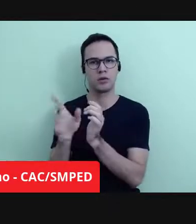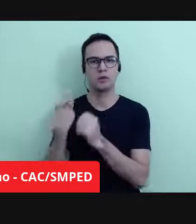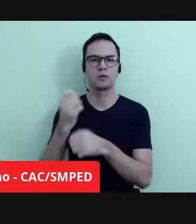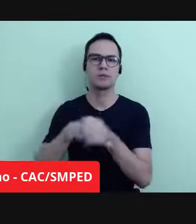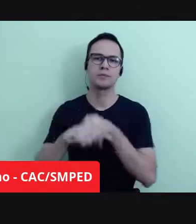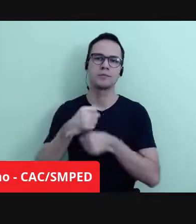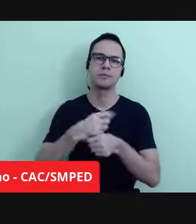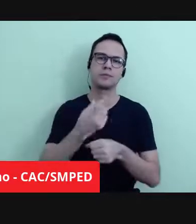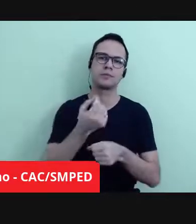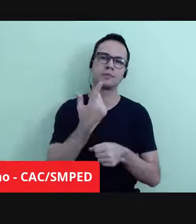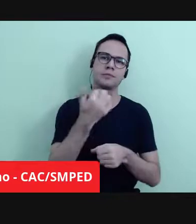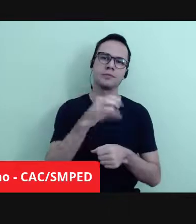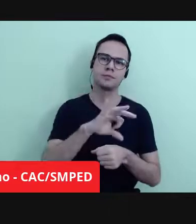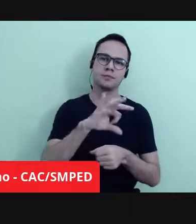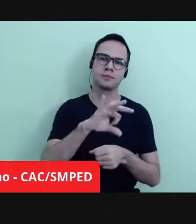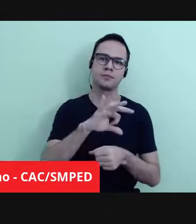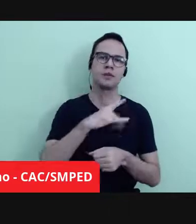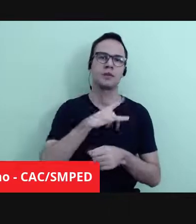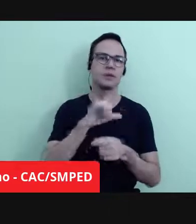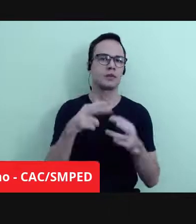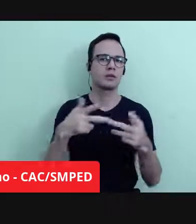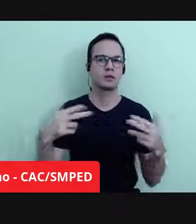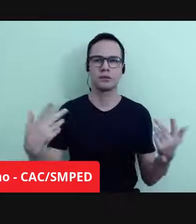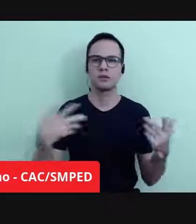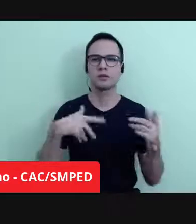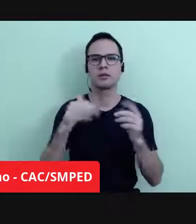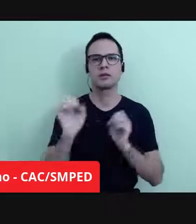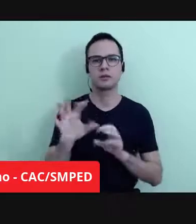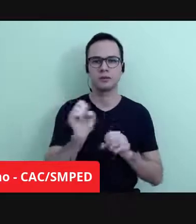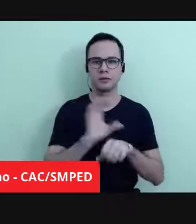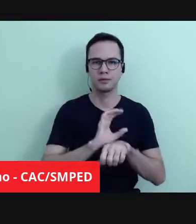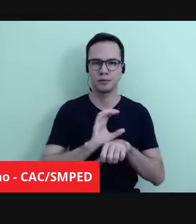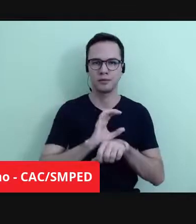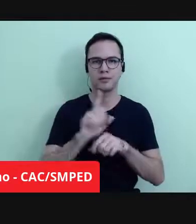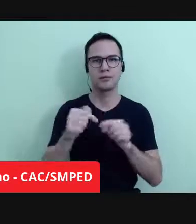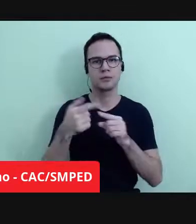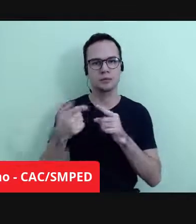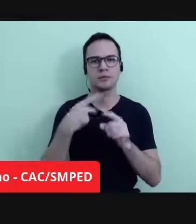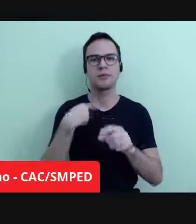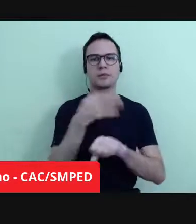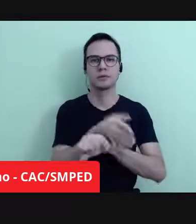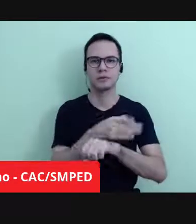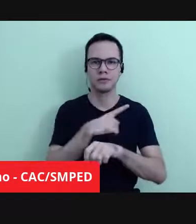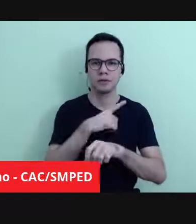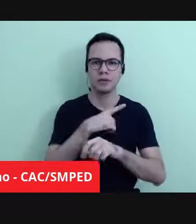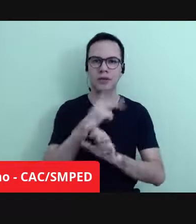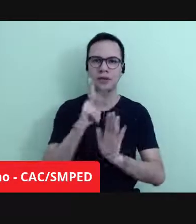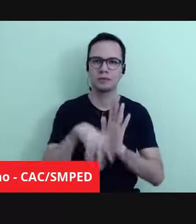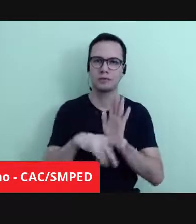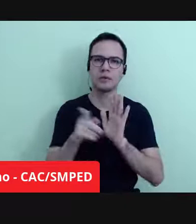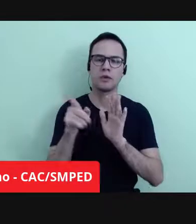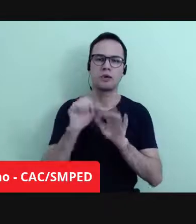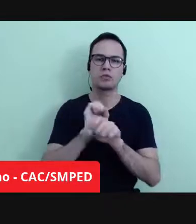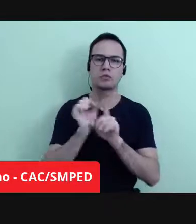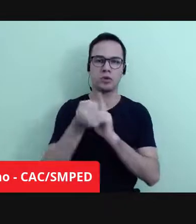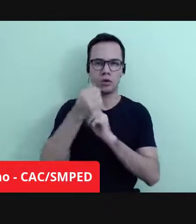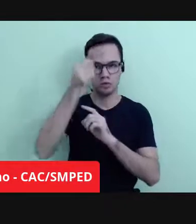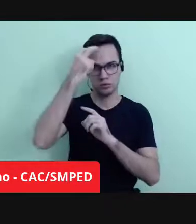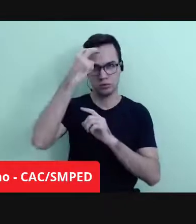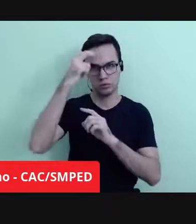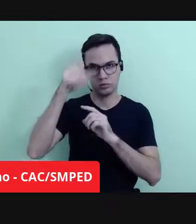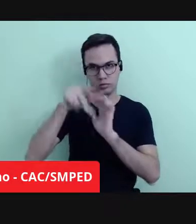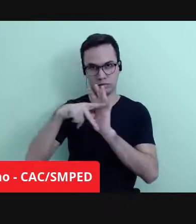2019, uma série de oficinas, que é parte do programa de acessibilidade dos projetos socioculturais lá do Instituto